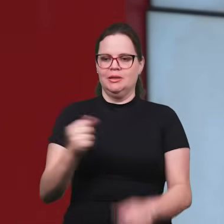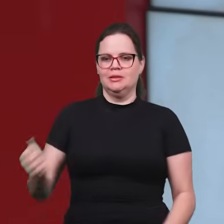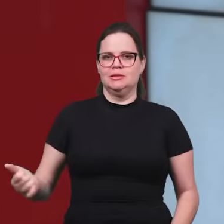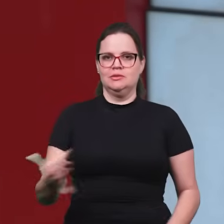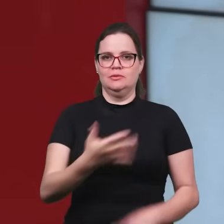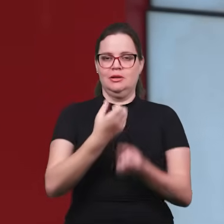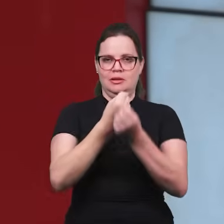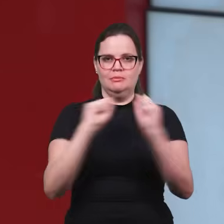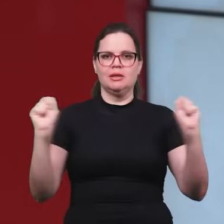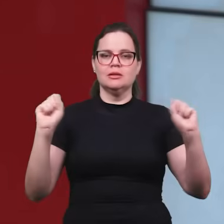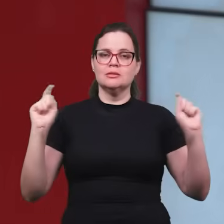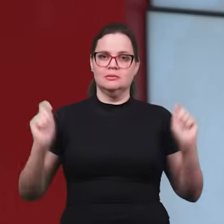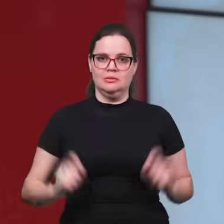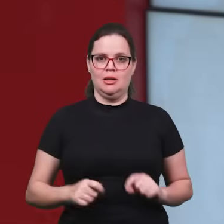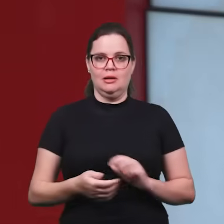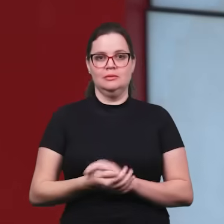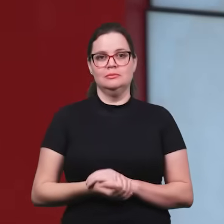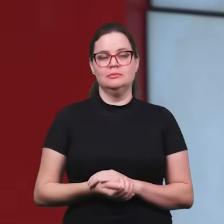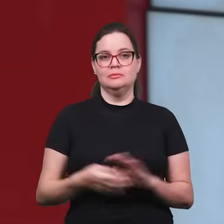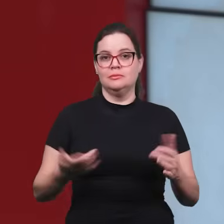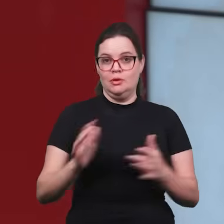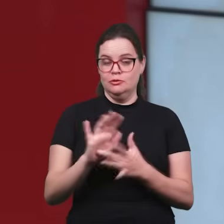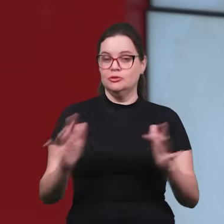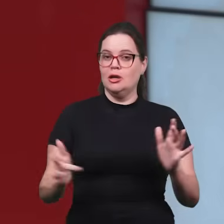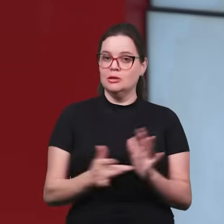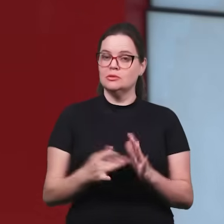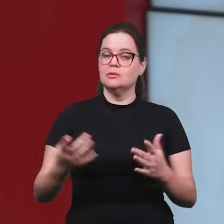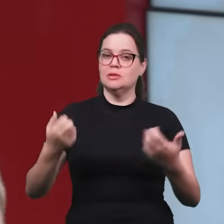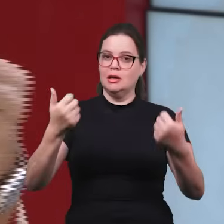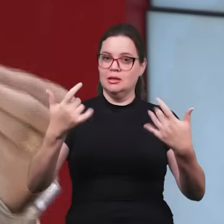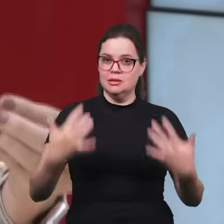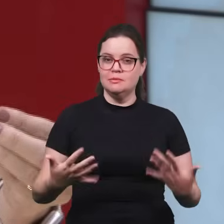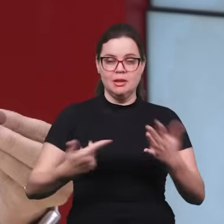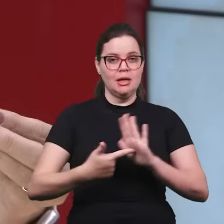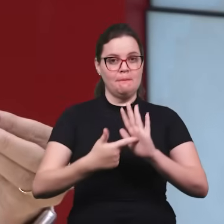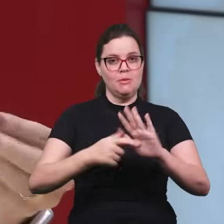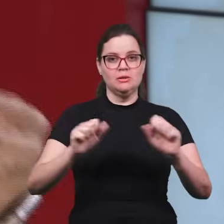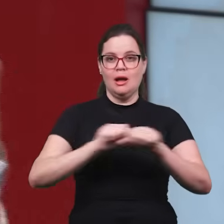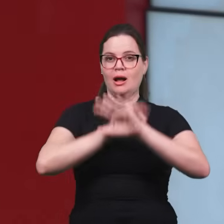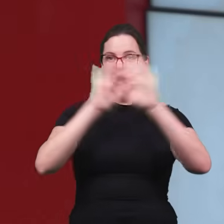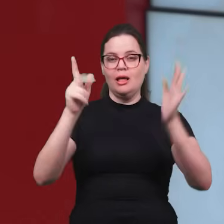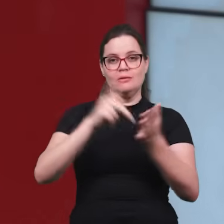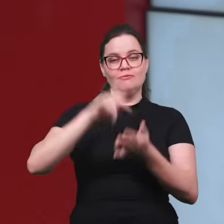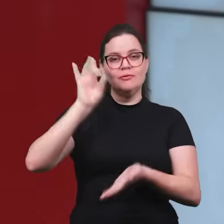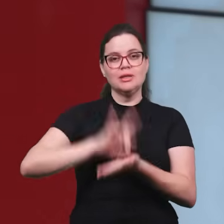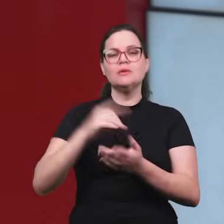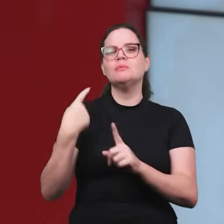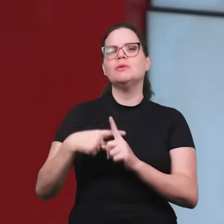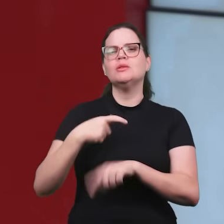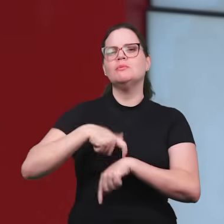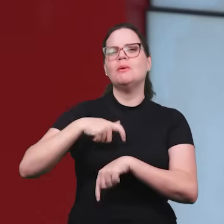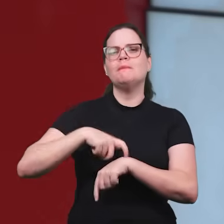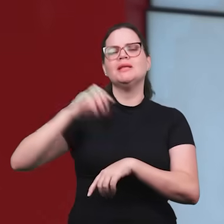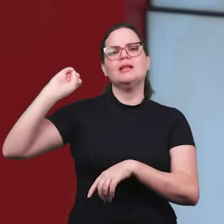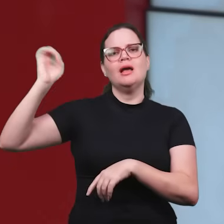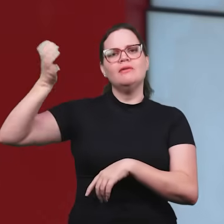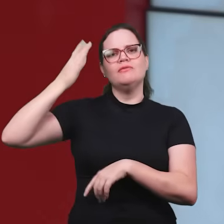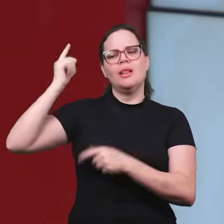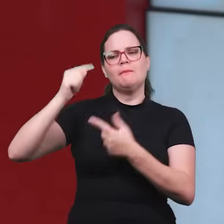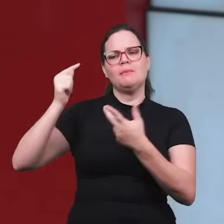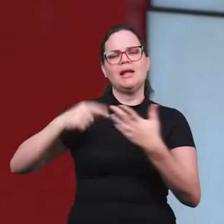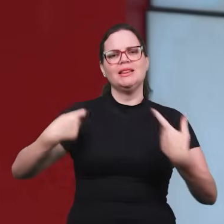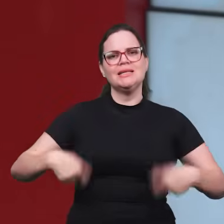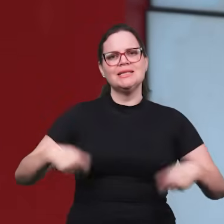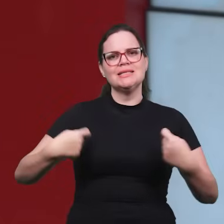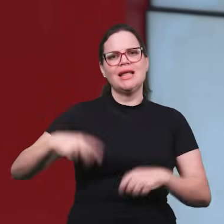verdadeira libertação. Então o Senhor Jesus, Ele traz para nós essa verdade. Quando Ele revela ali a necessidade daquela